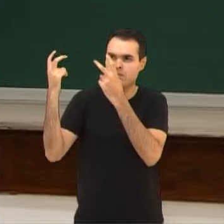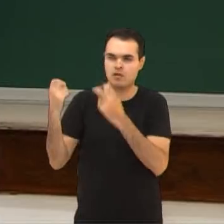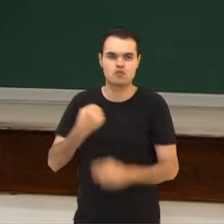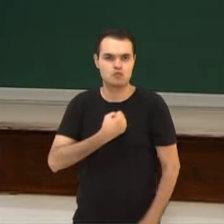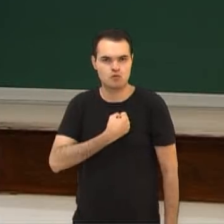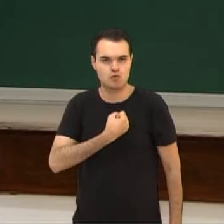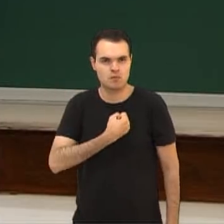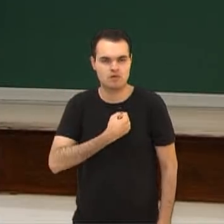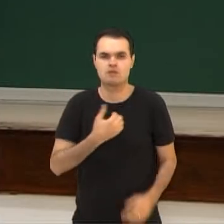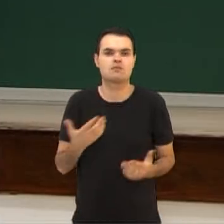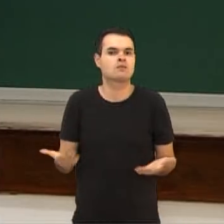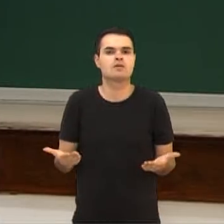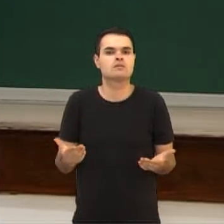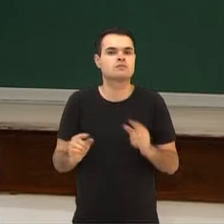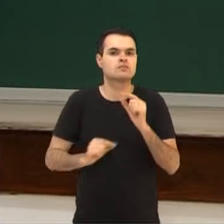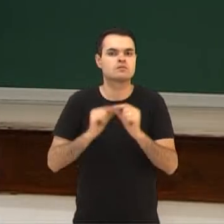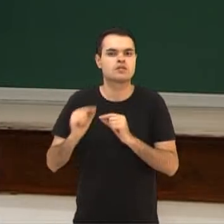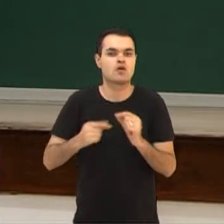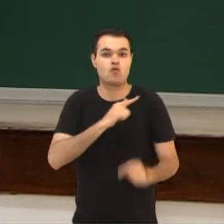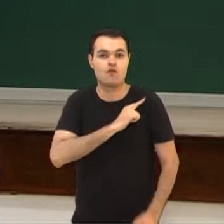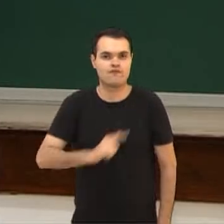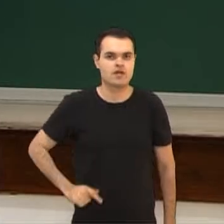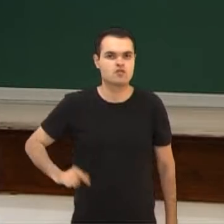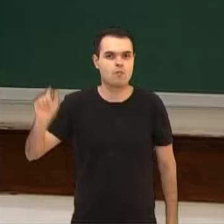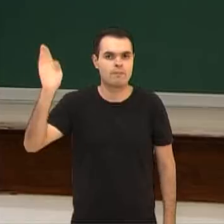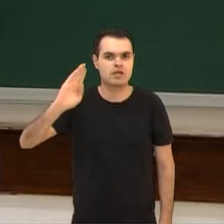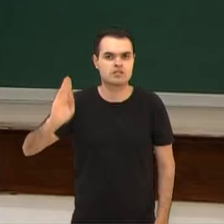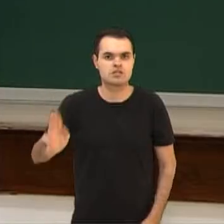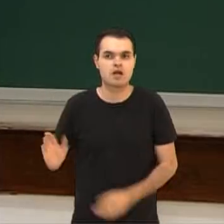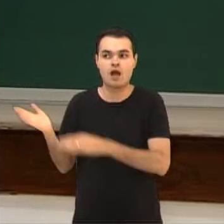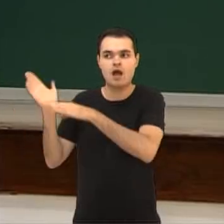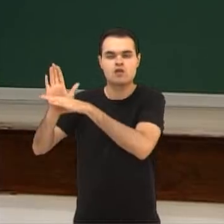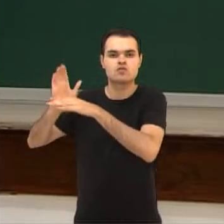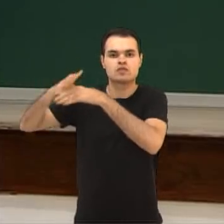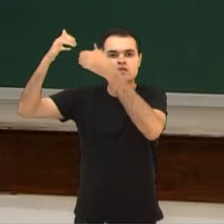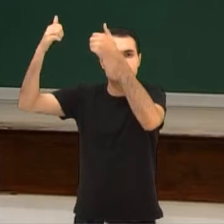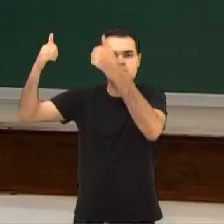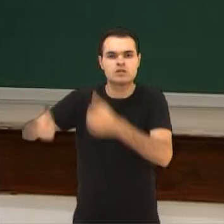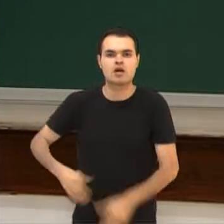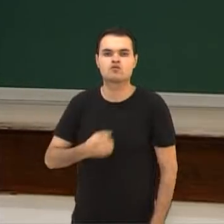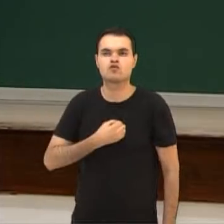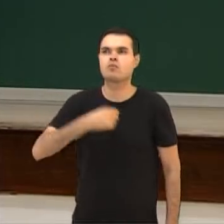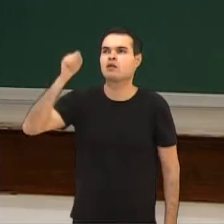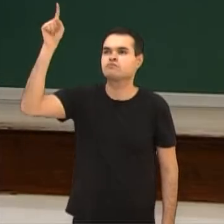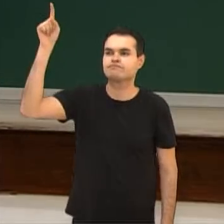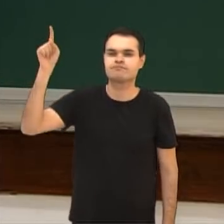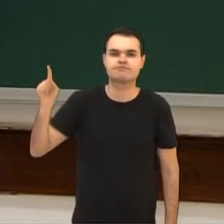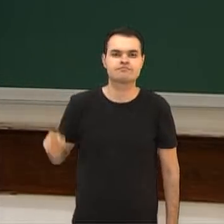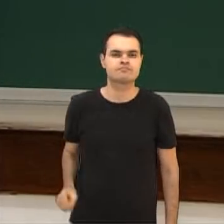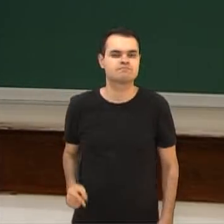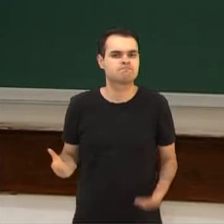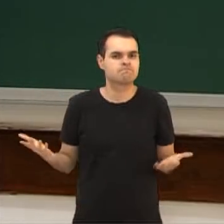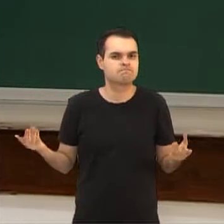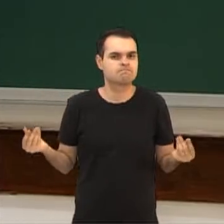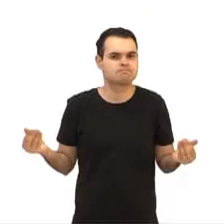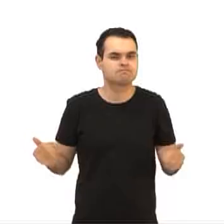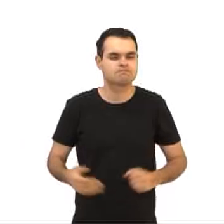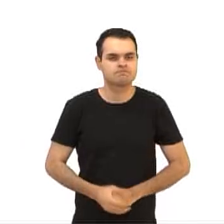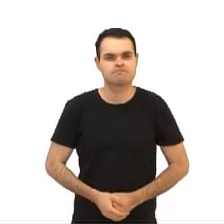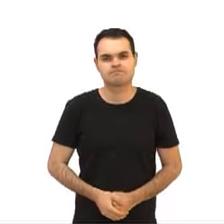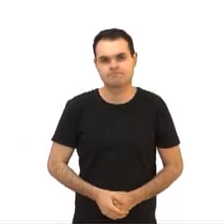números. Quais ações do governo brasileiro ajudam a explicar esses números da balança comercial?